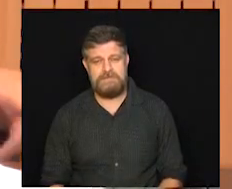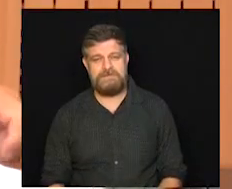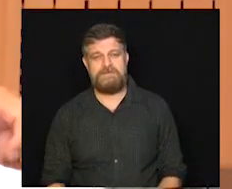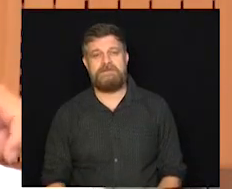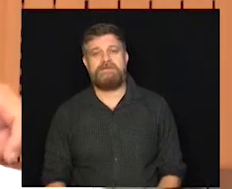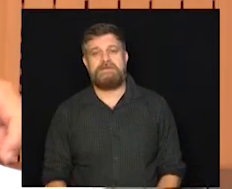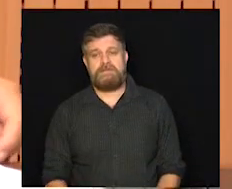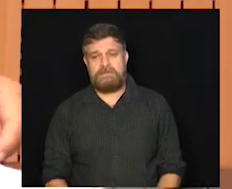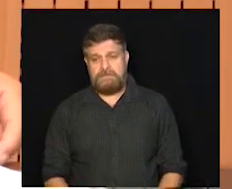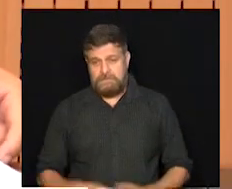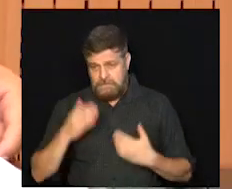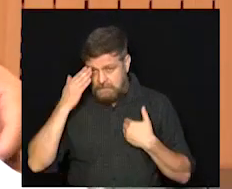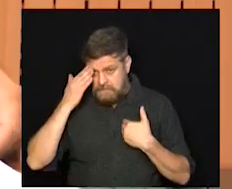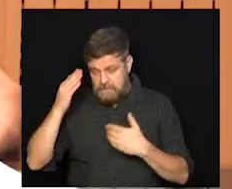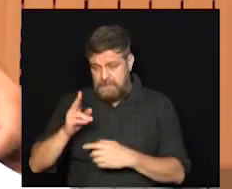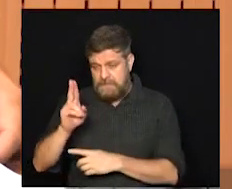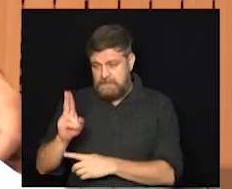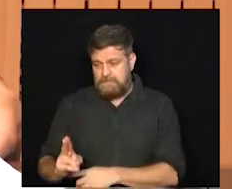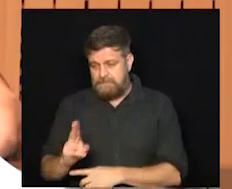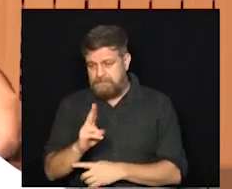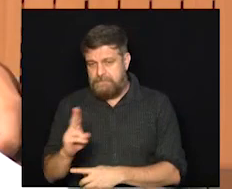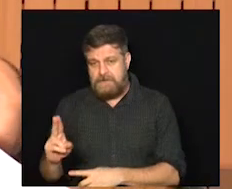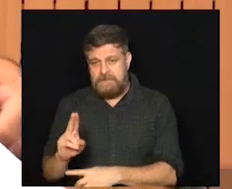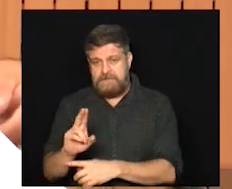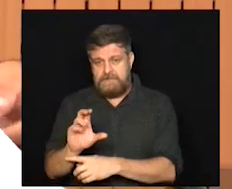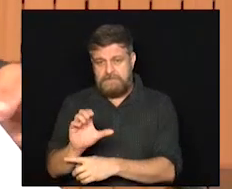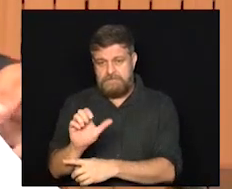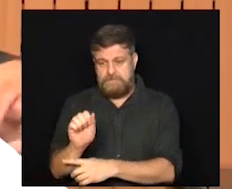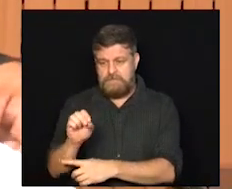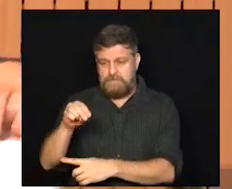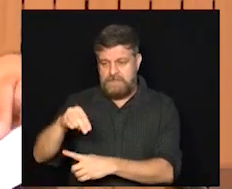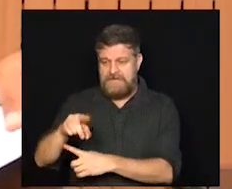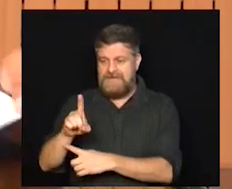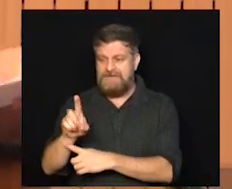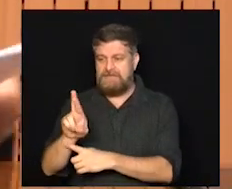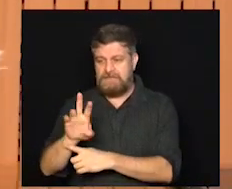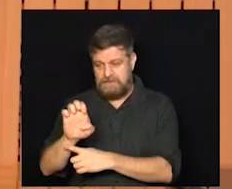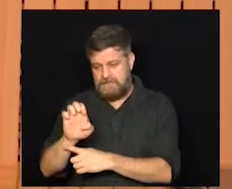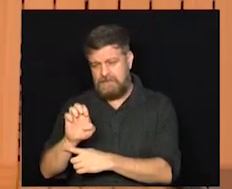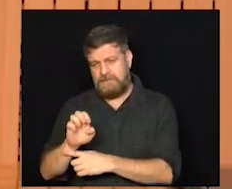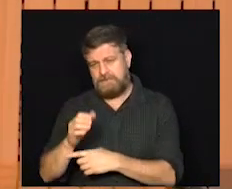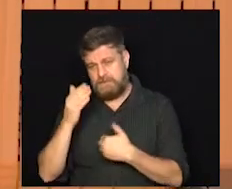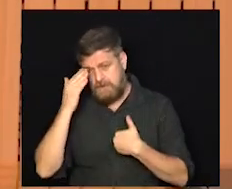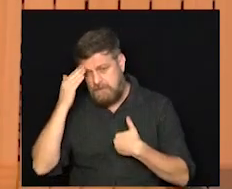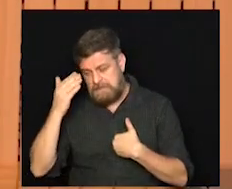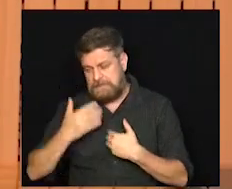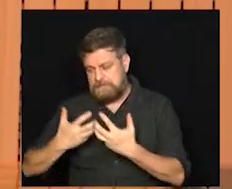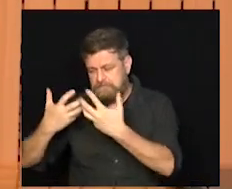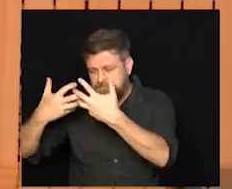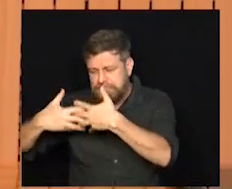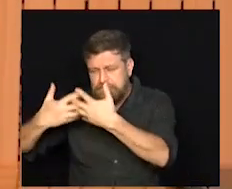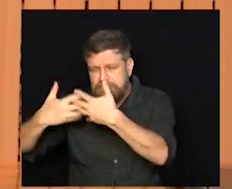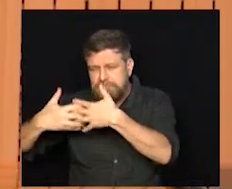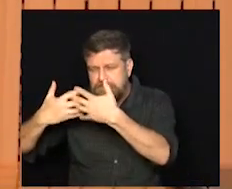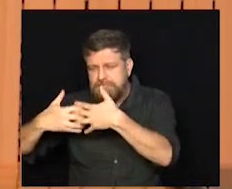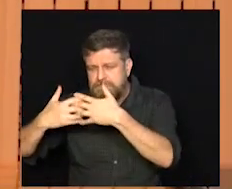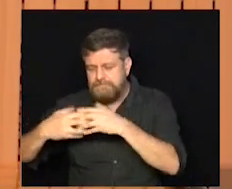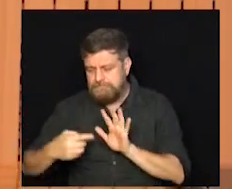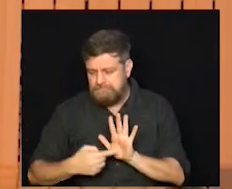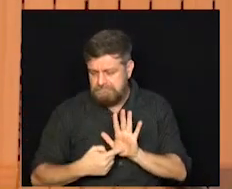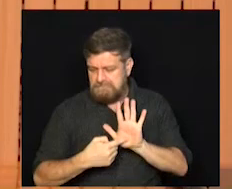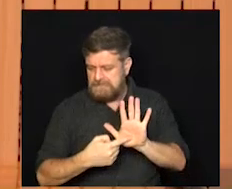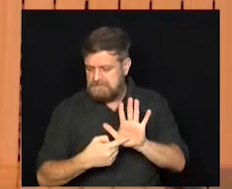Muito obrigado, Padre André. Muito bom sua reflexão, seus apontamentos, né? Nos